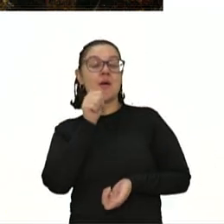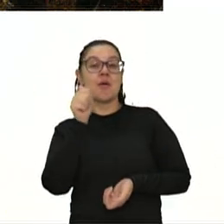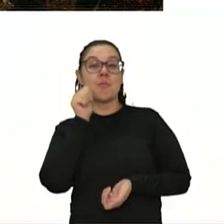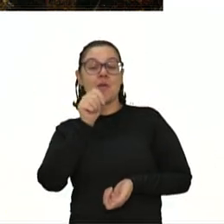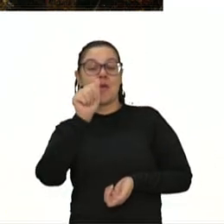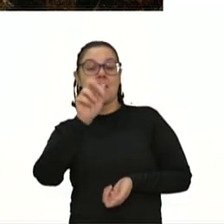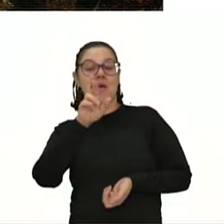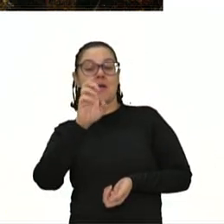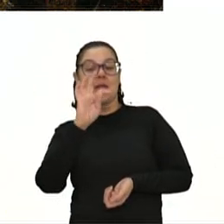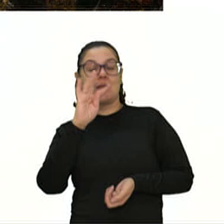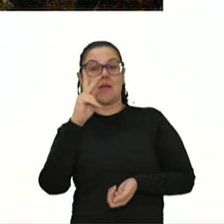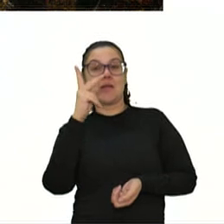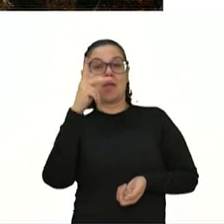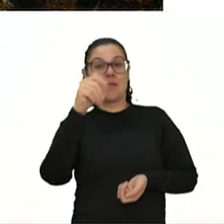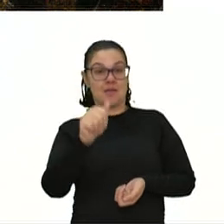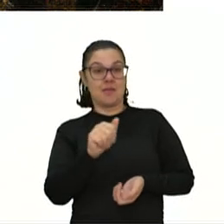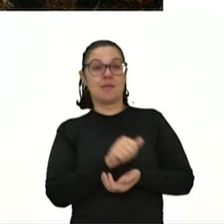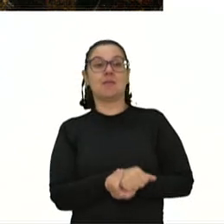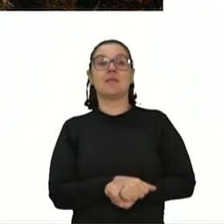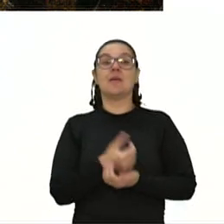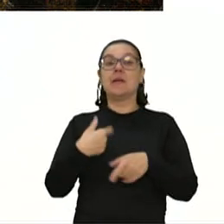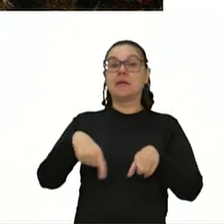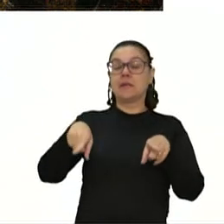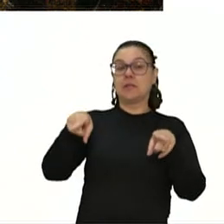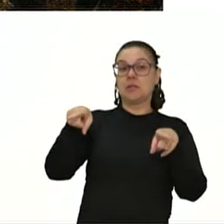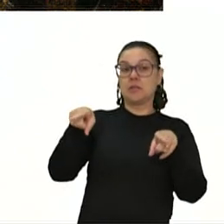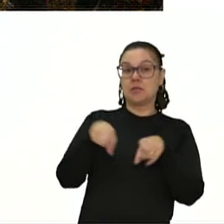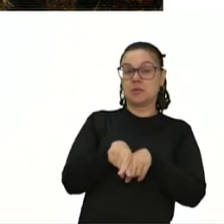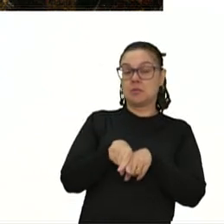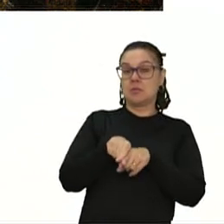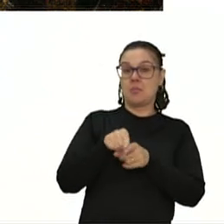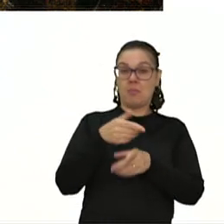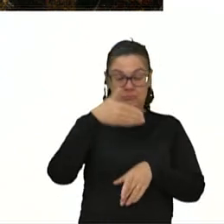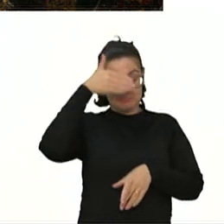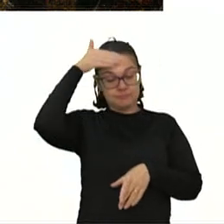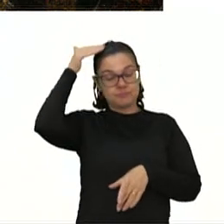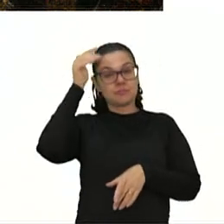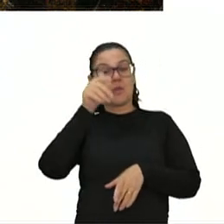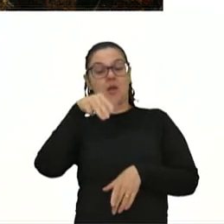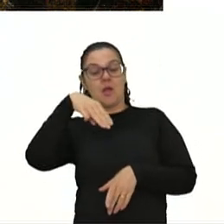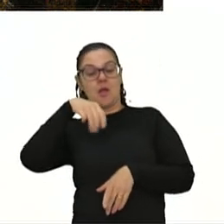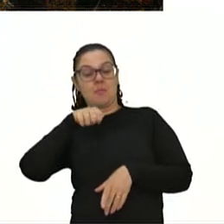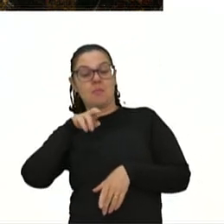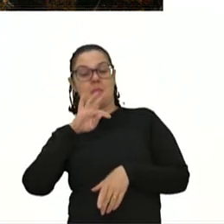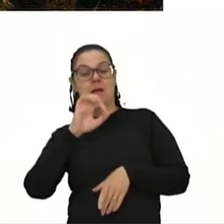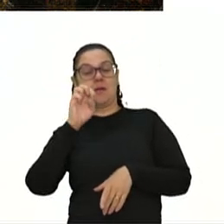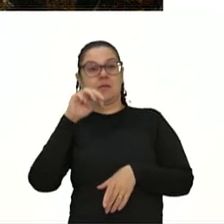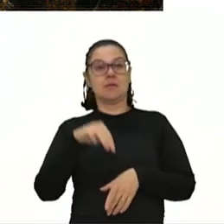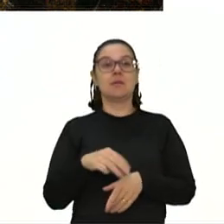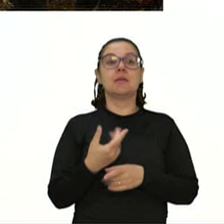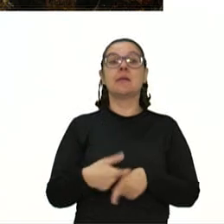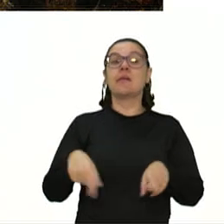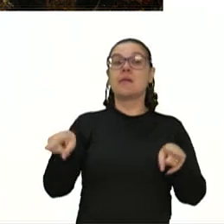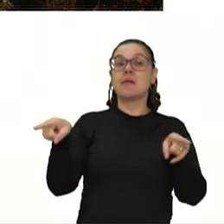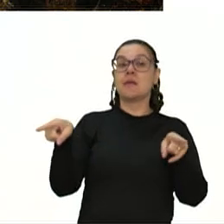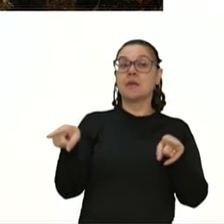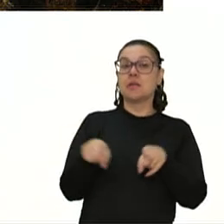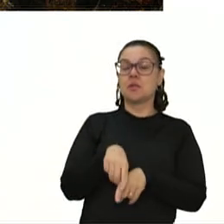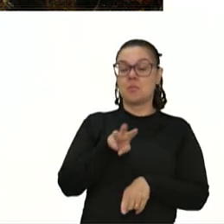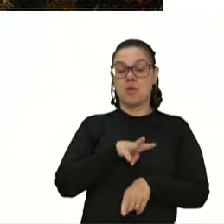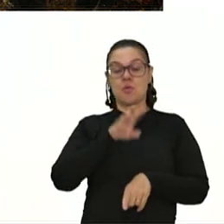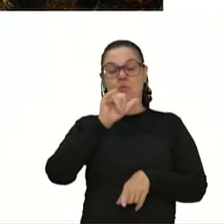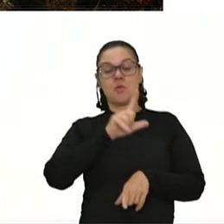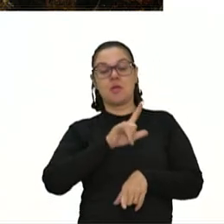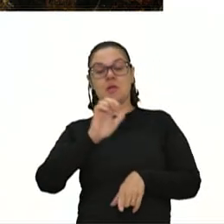é uma outra personalidade. Temos o Martin Luther King. E temos também o William Shakespeare lá na